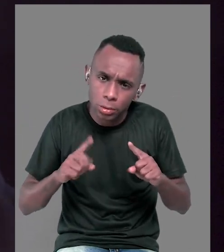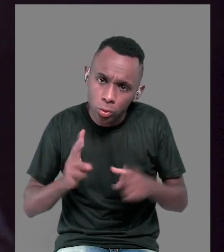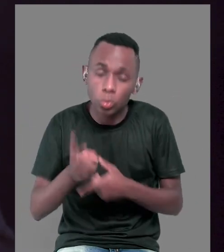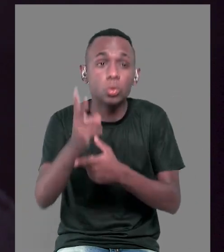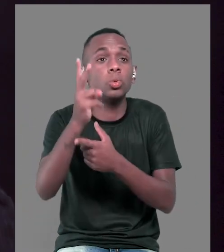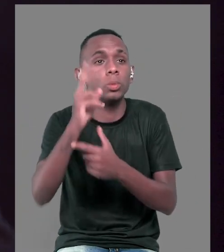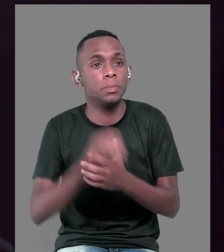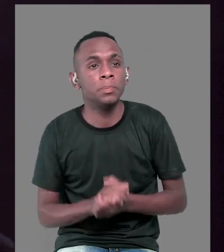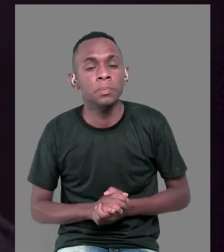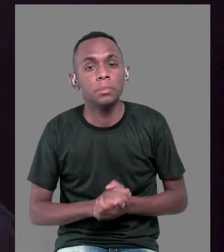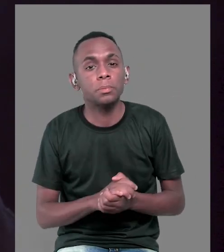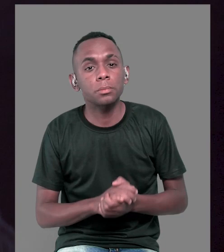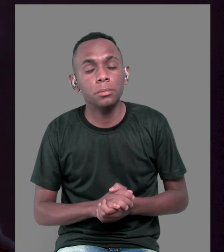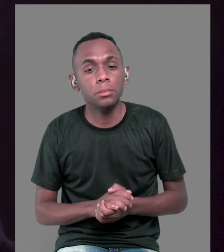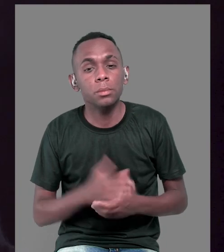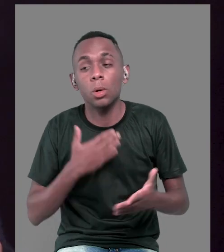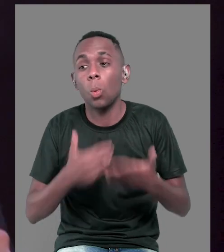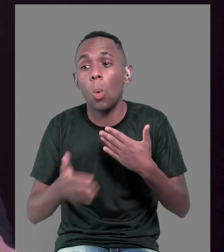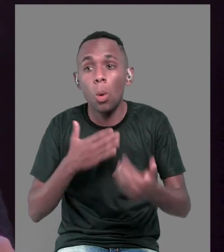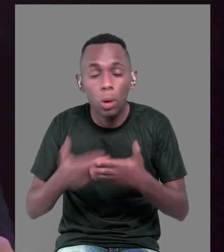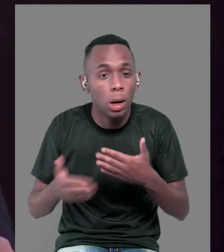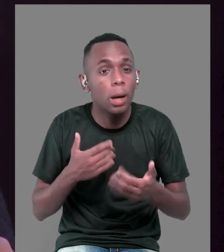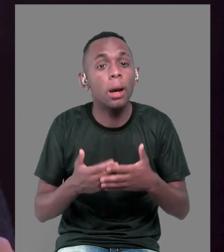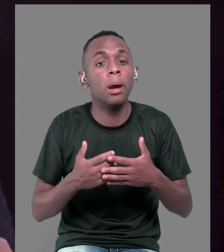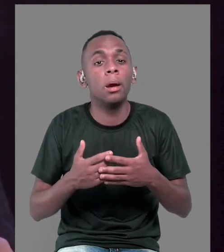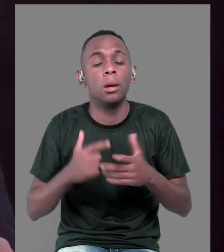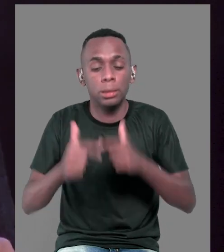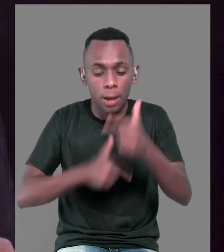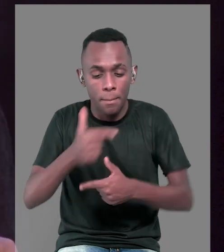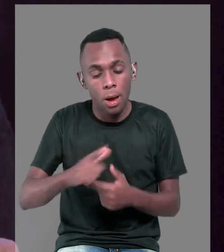Em qualquer operação em que existam